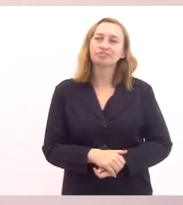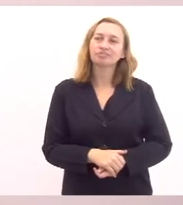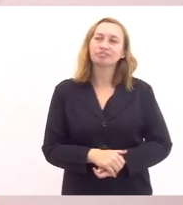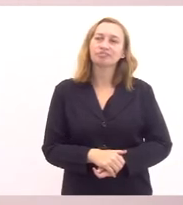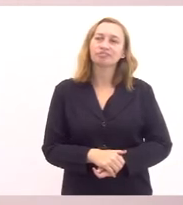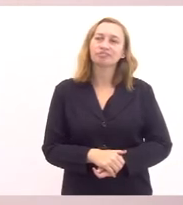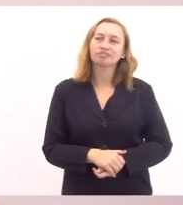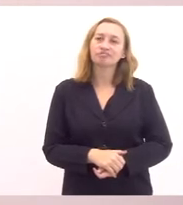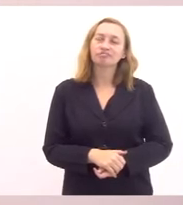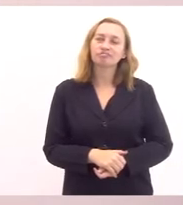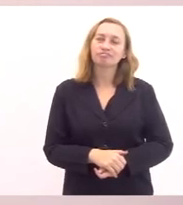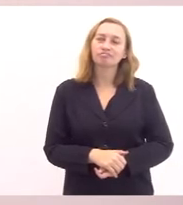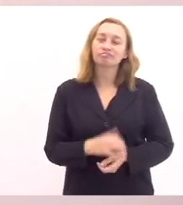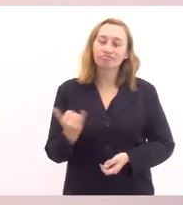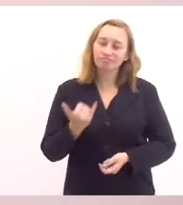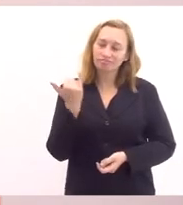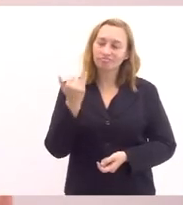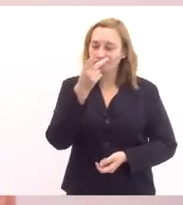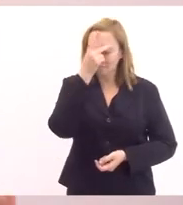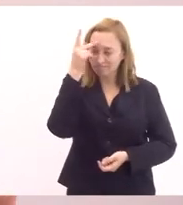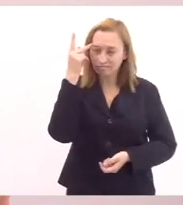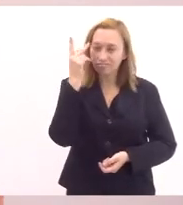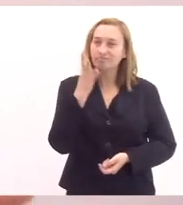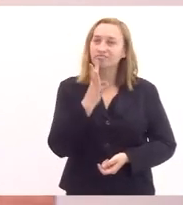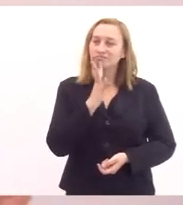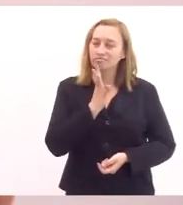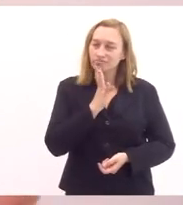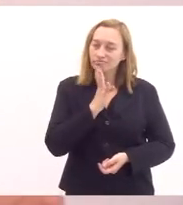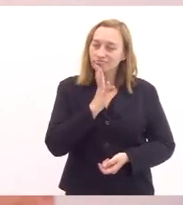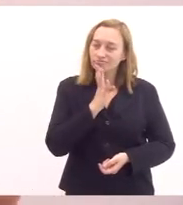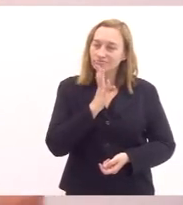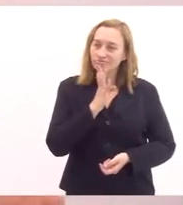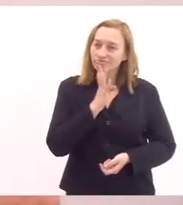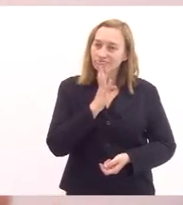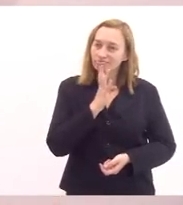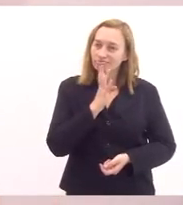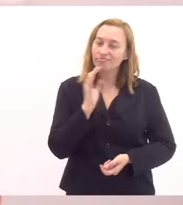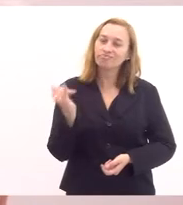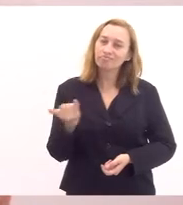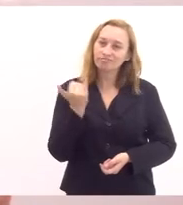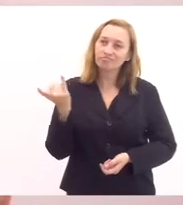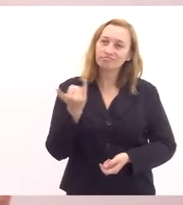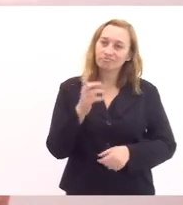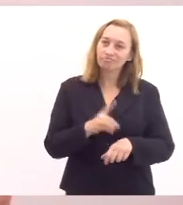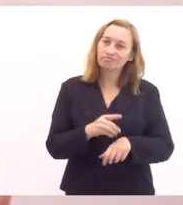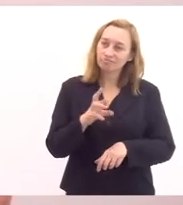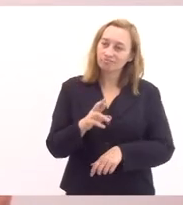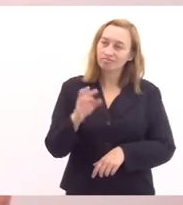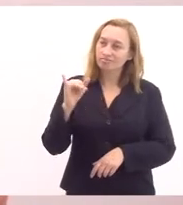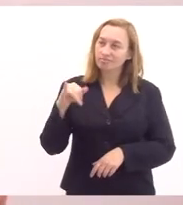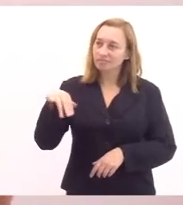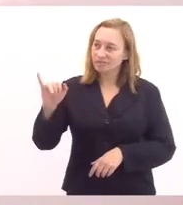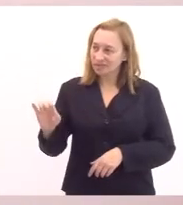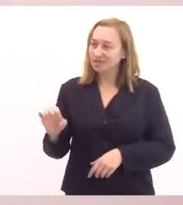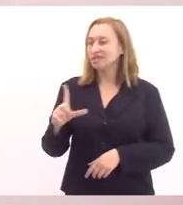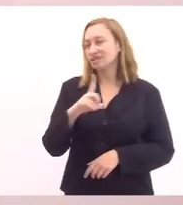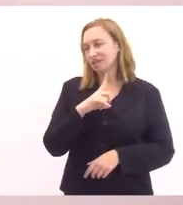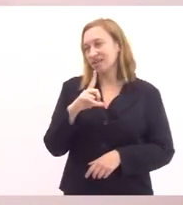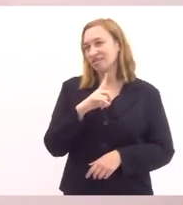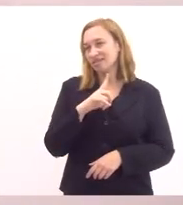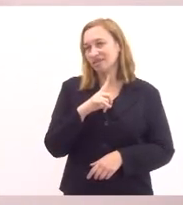feito aqui o desagravo o importante é que as pessoas que conheço conhecem a importância que a doutora Nilce teve nisso